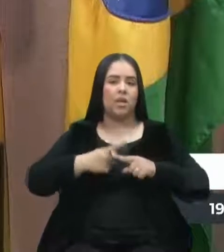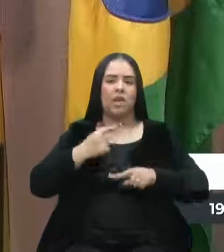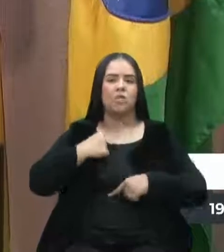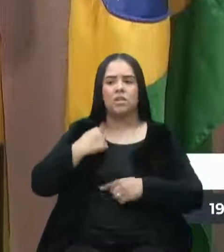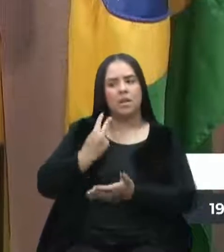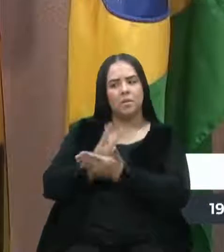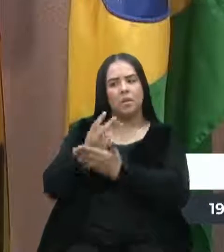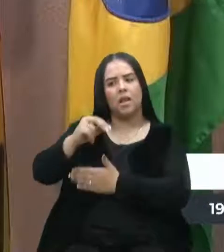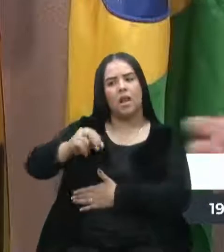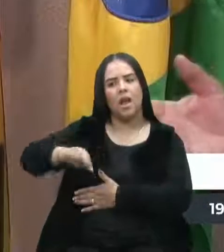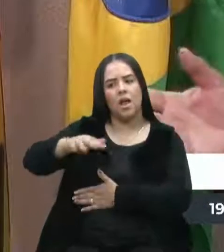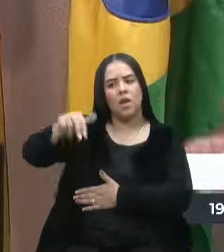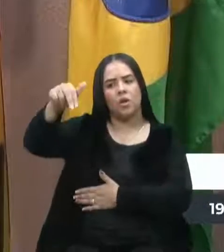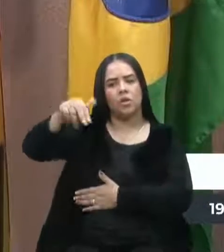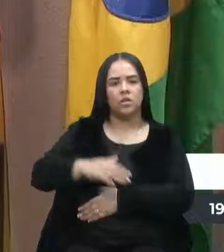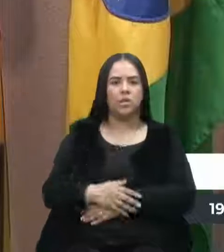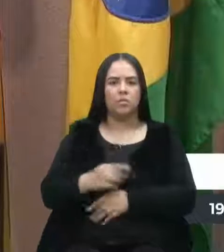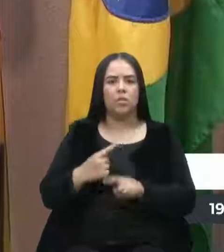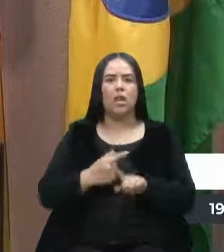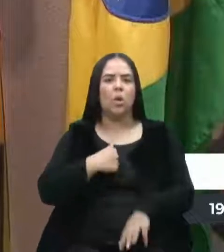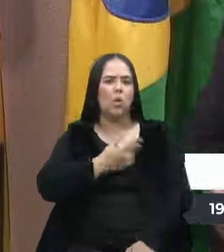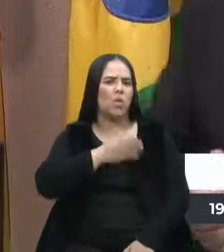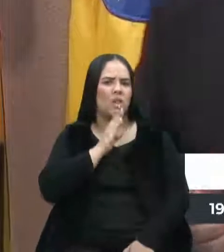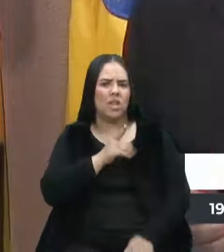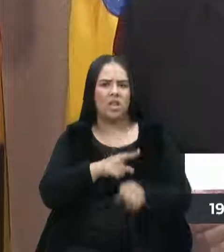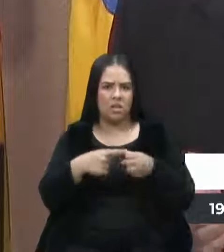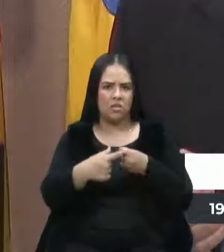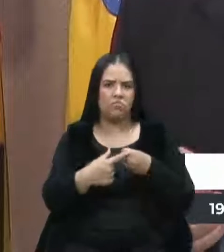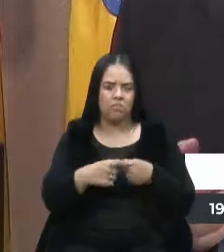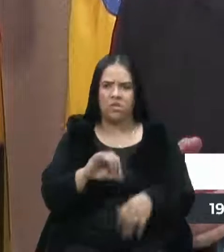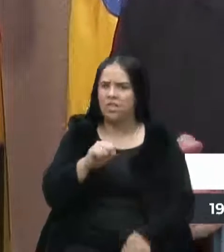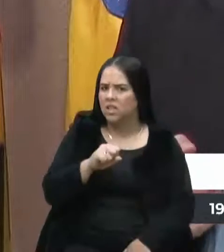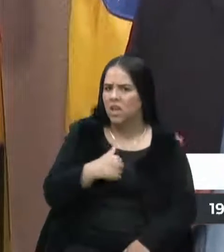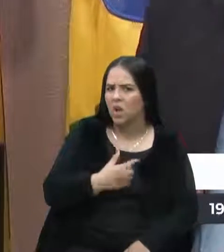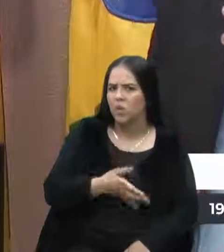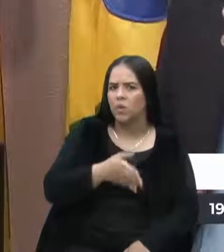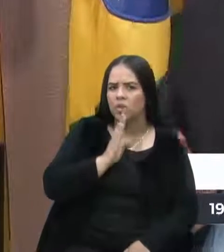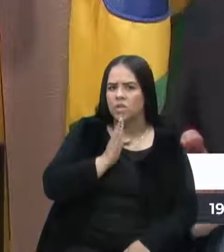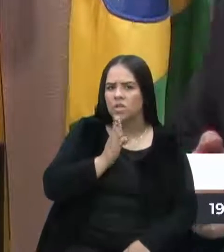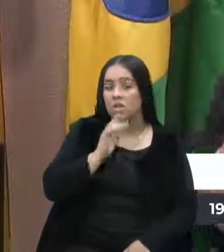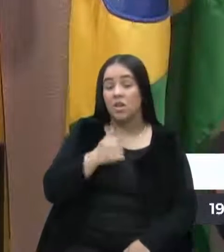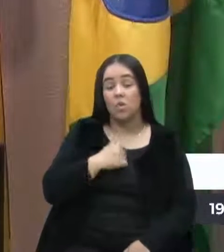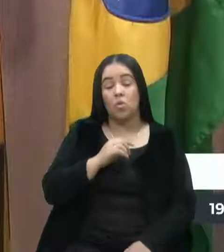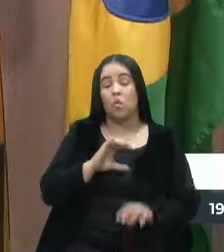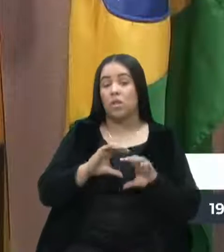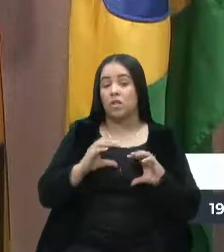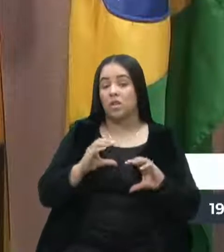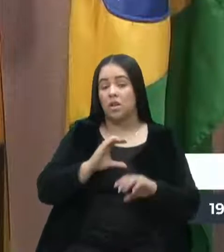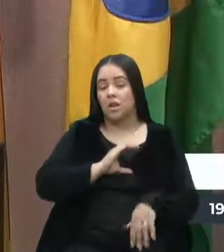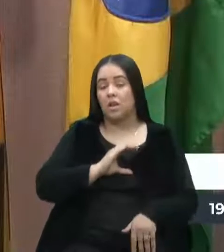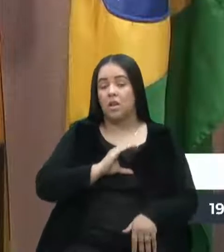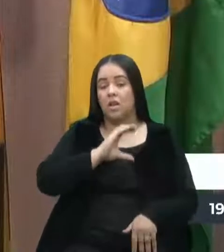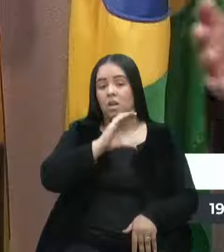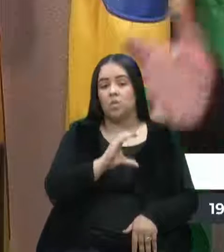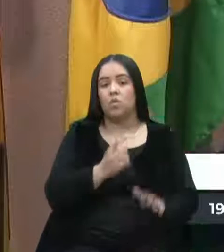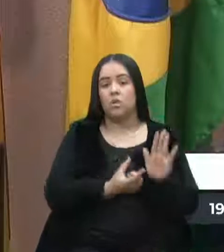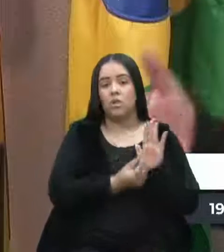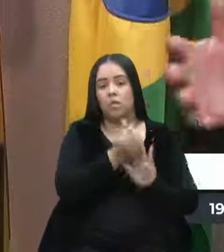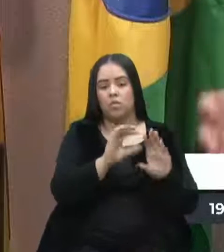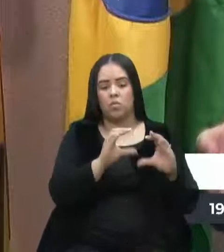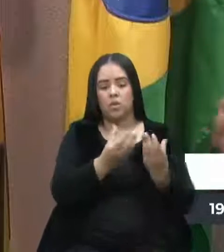Jesus e de que eu não conheço a cidade não eu conheço acordar Nem orçamento comunitário tenho muitos amigos e